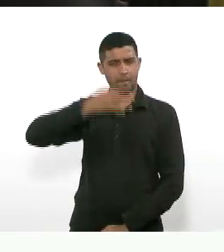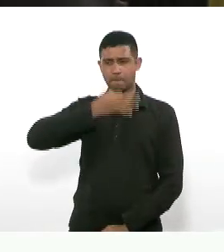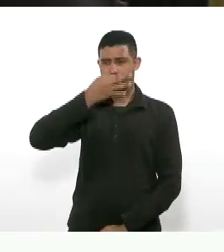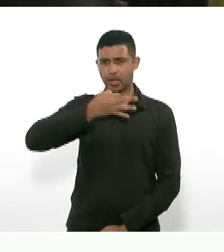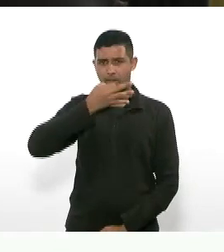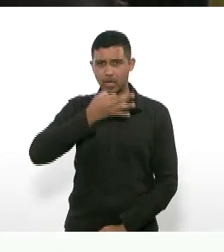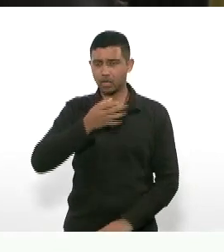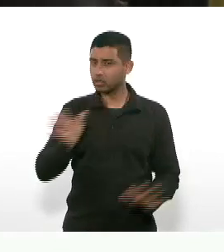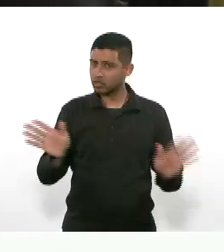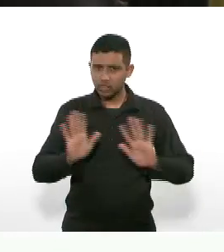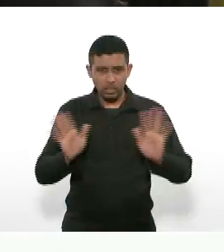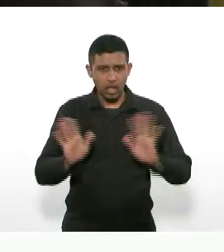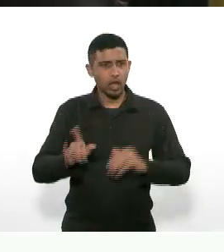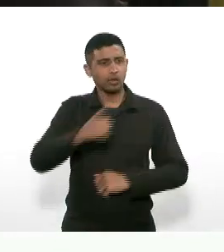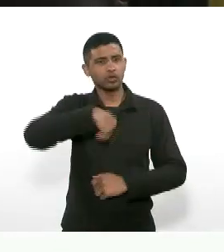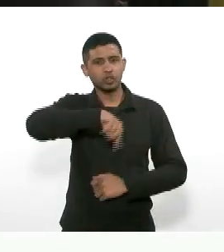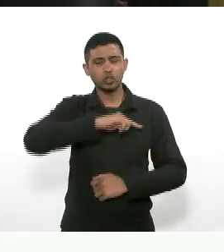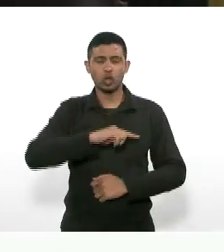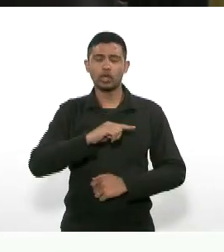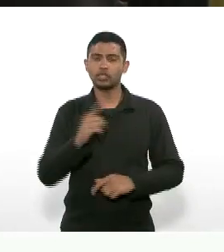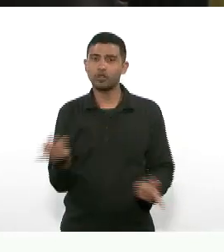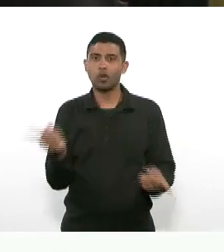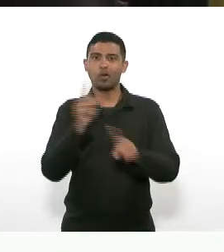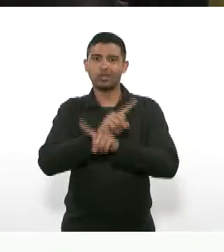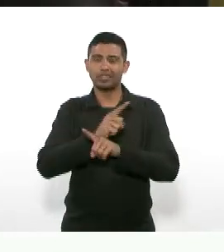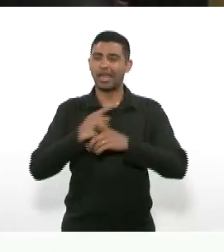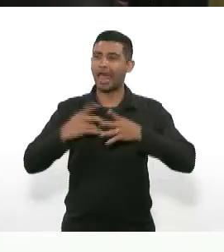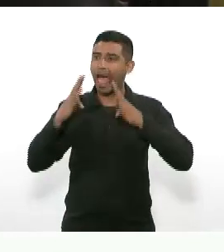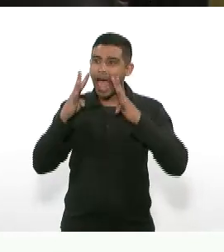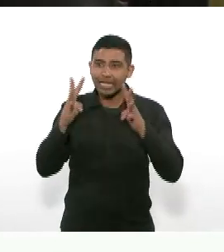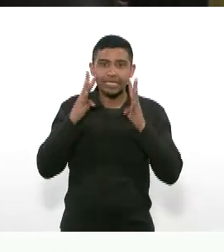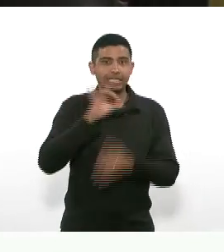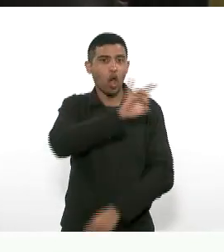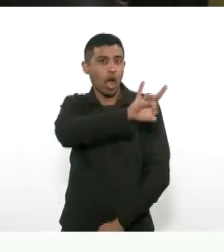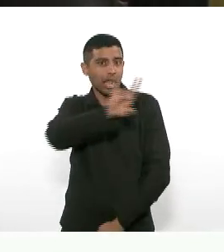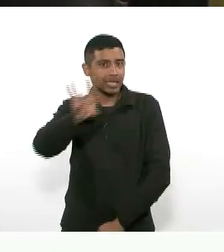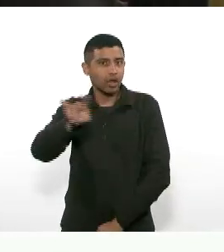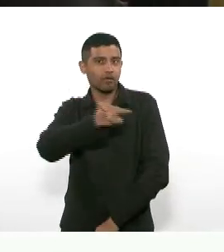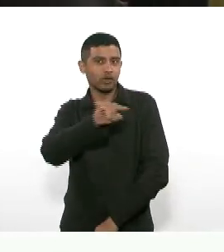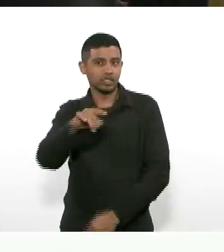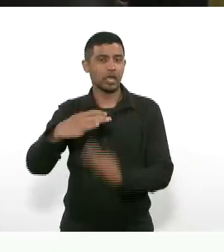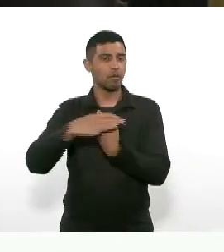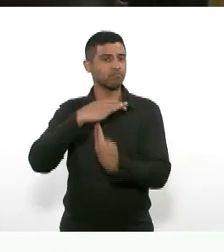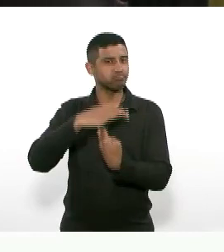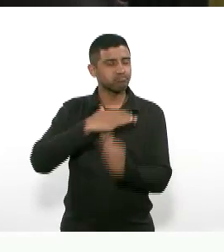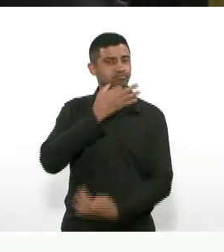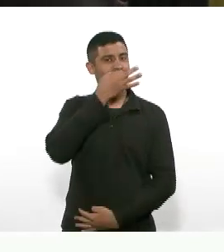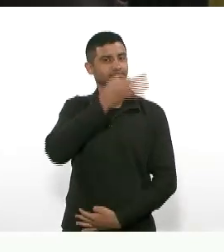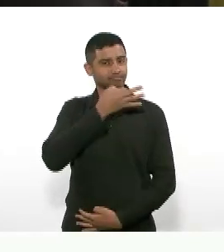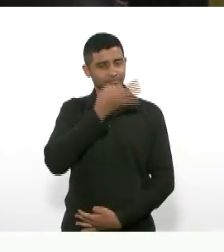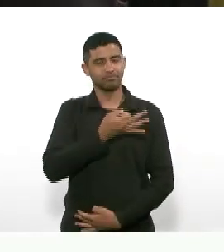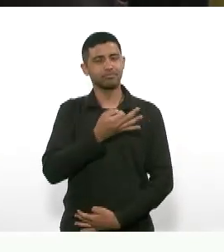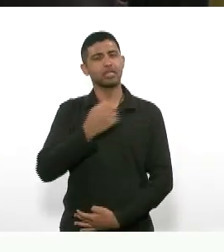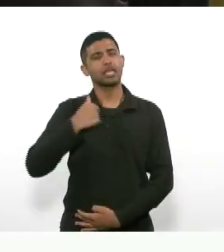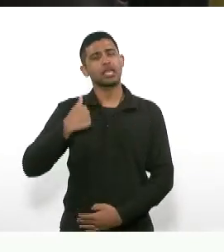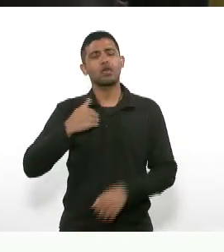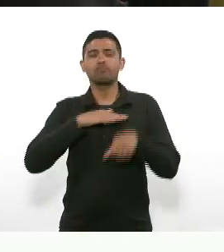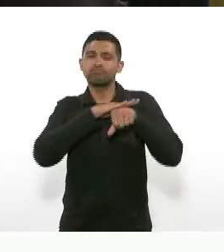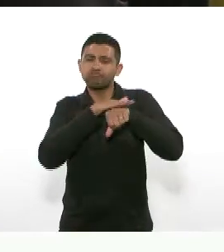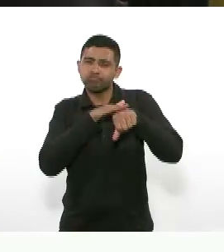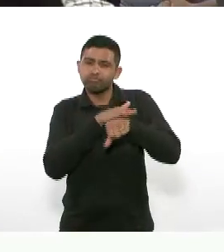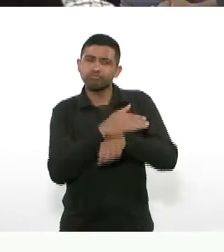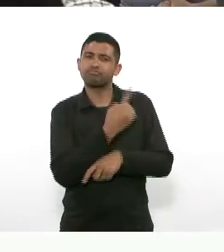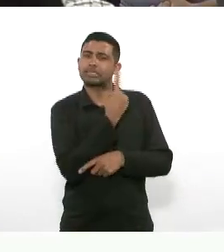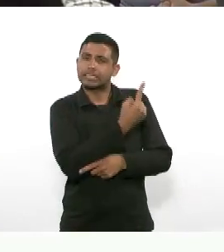sim ouvir a contribuição dos senhores relativa a esse tema. Tenho conversado individualmente